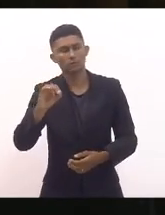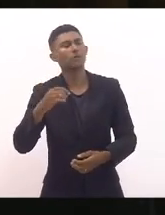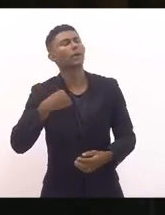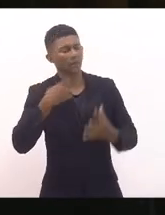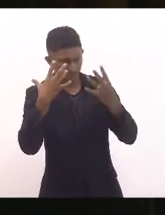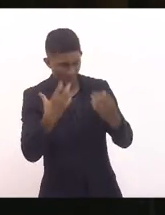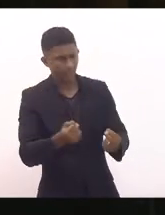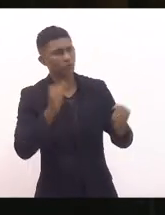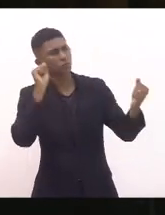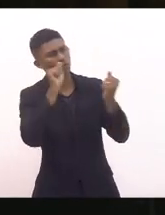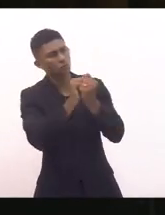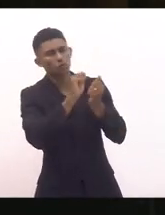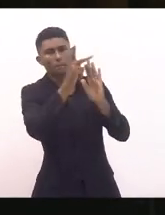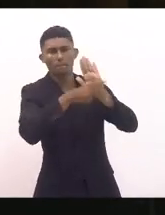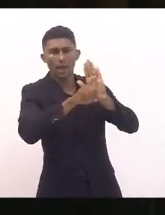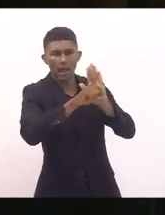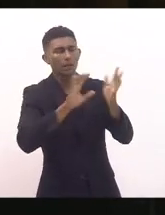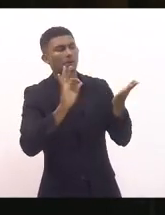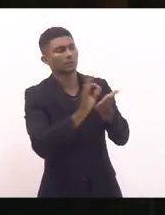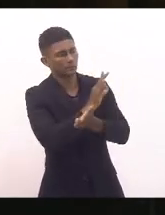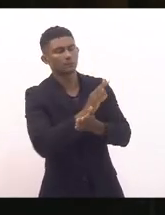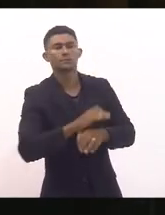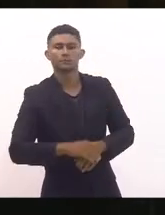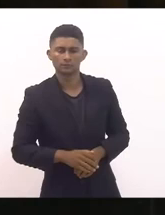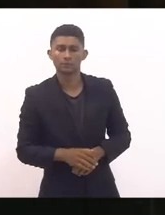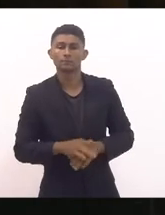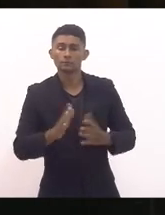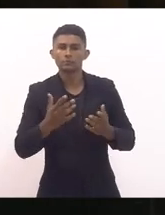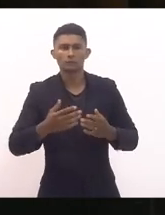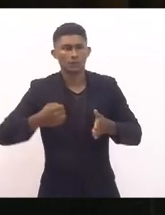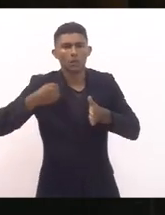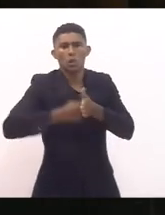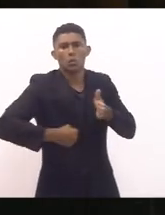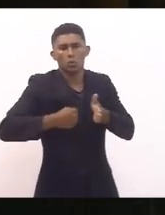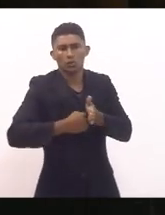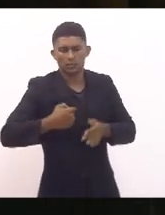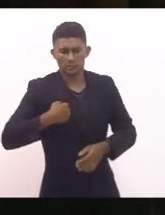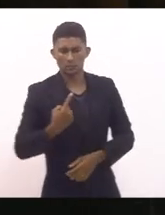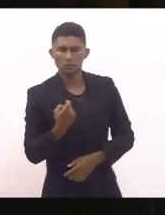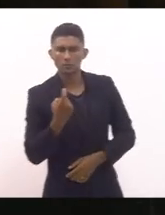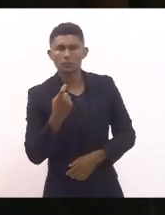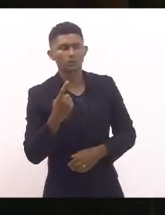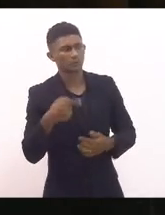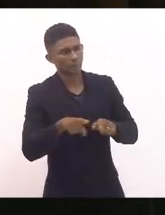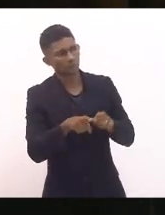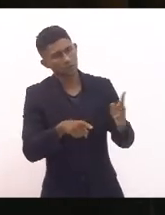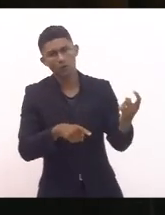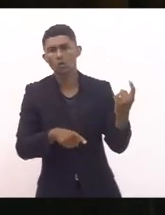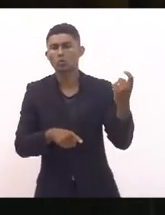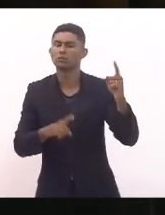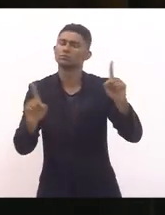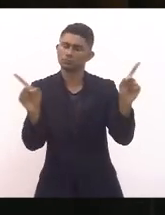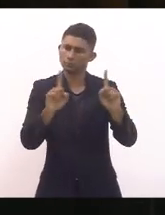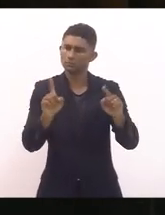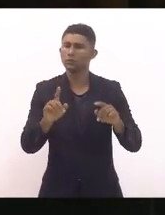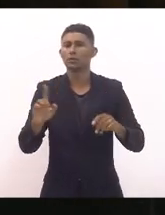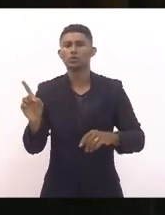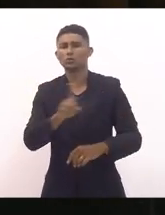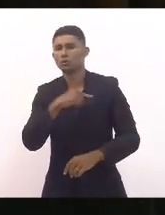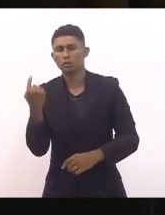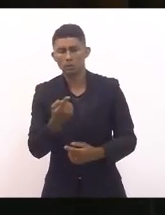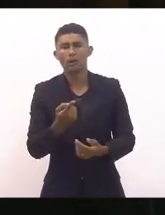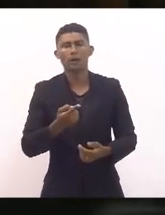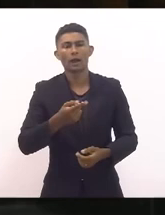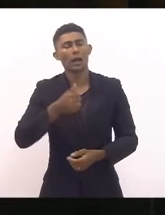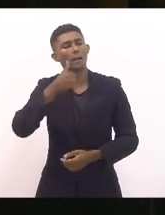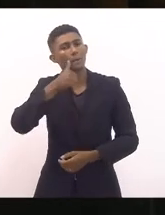junto com Vossa Excelência, dizer que essa luta, essa guerra não é só minha, não é do deputado somente, mas é de todos nós que somos mães e